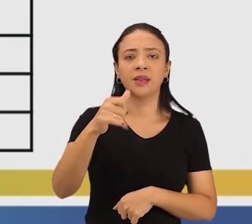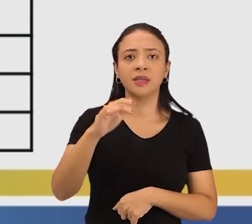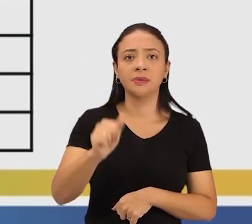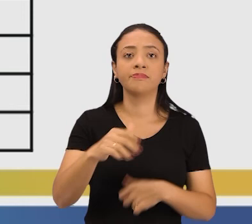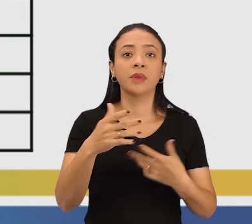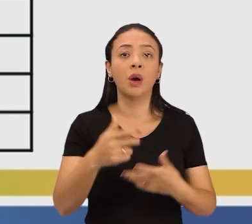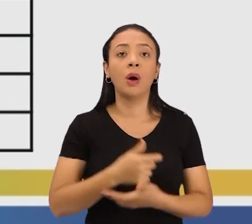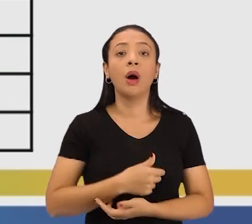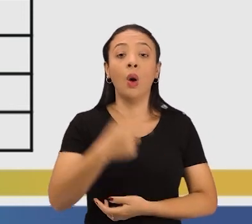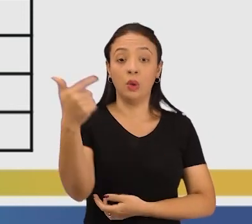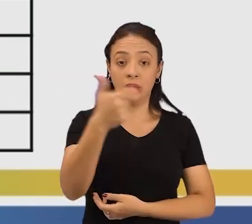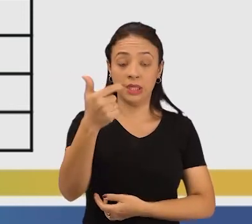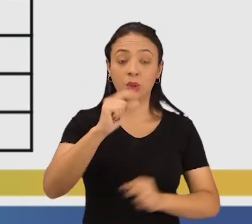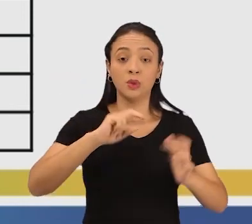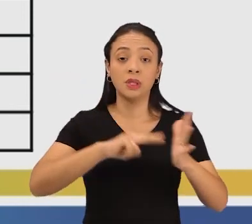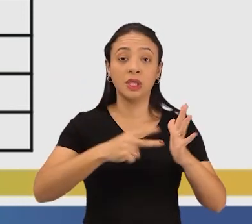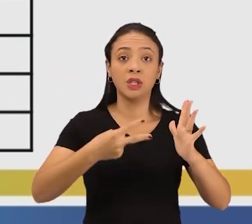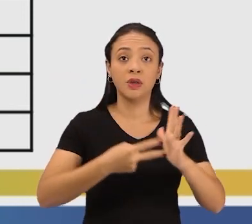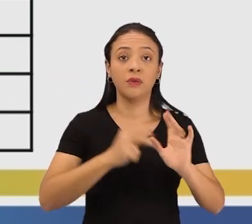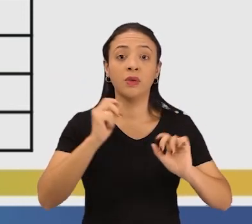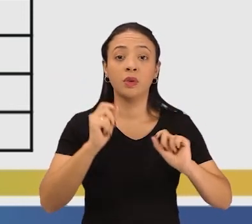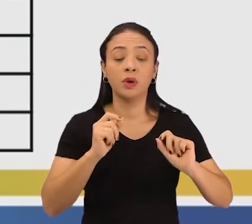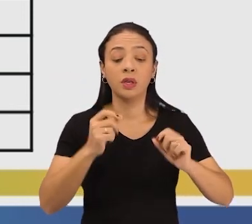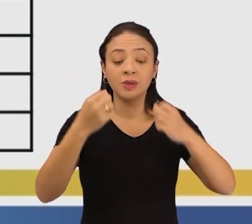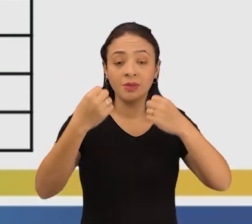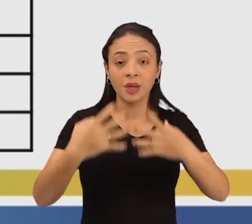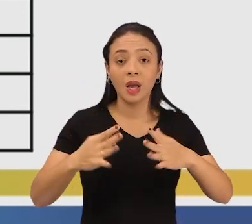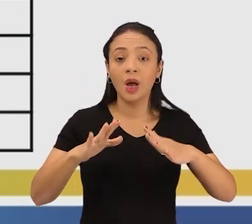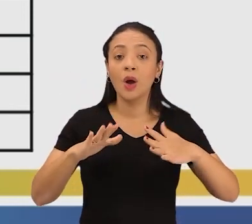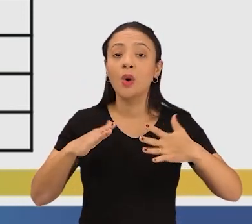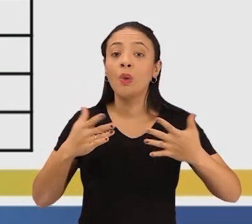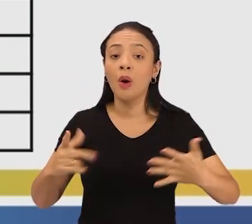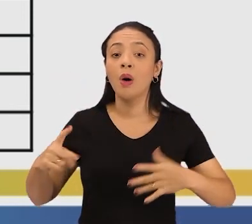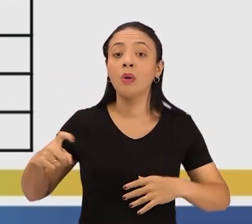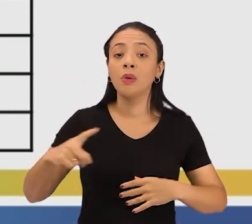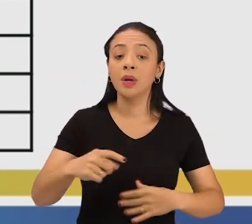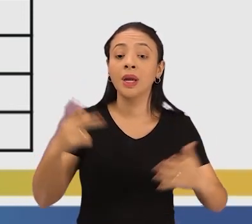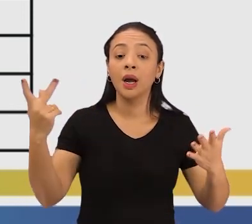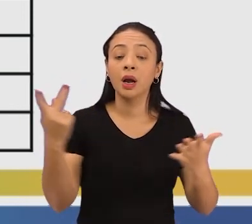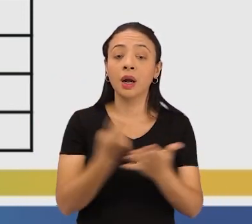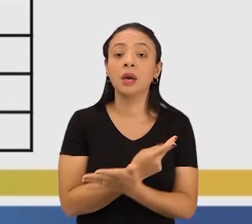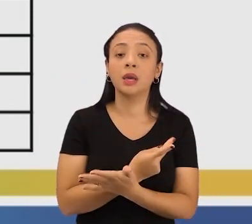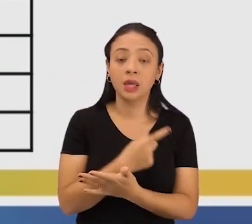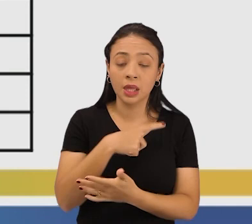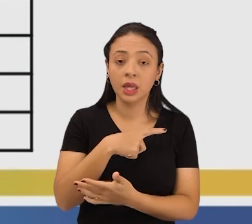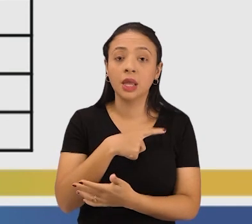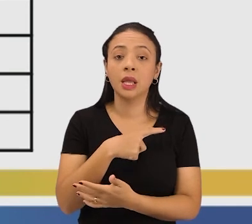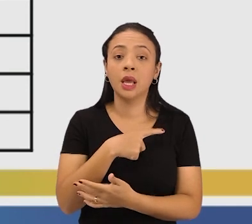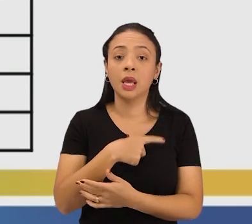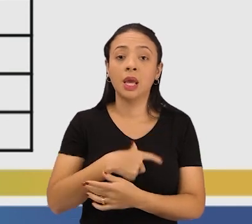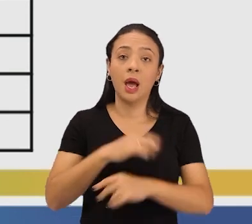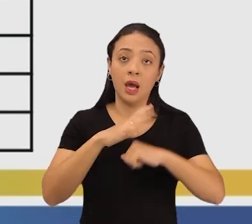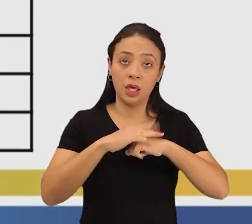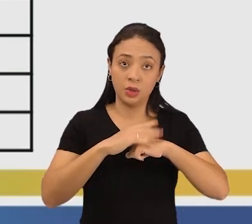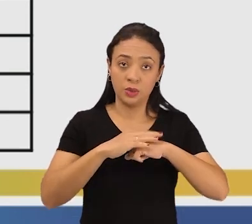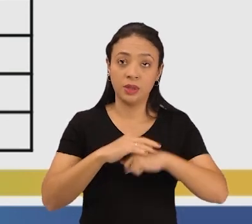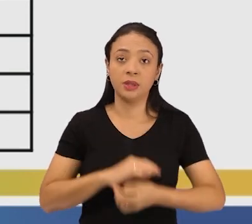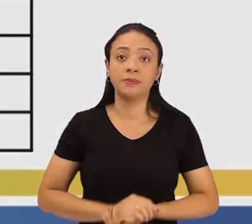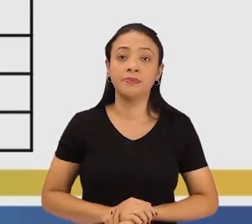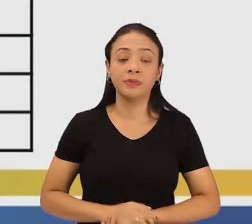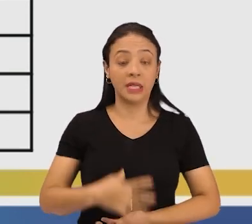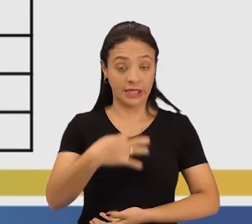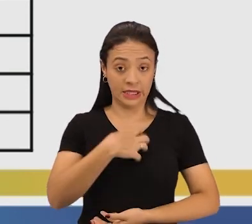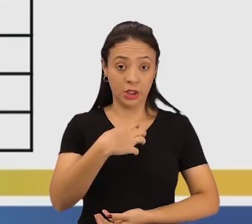não sabe, significa você colocar qual é o organismo causador da doença. Sintomas é o que a pessoa